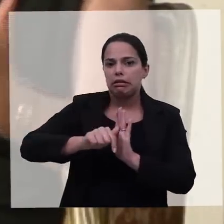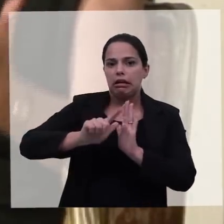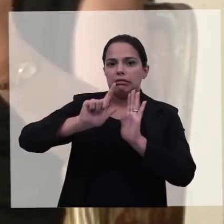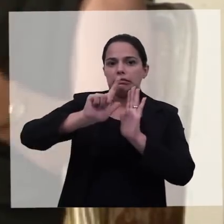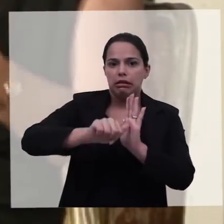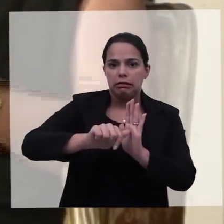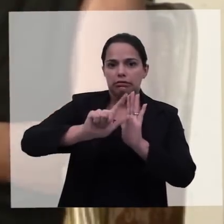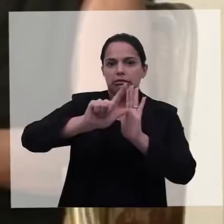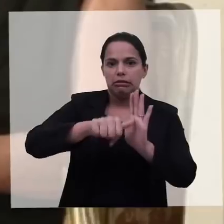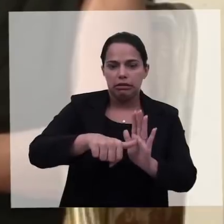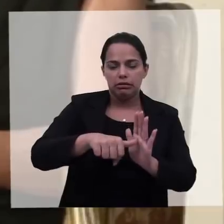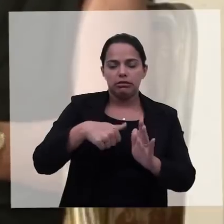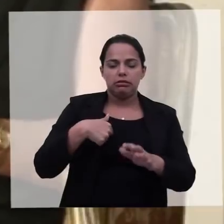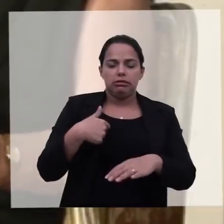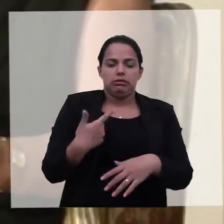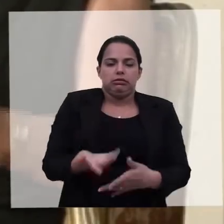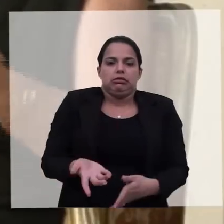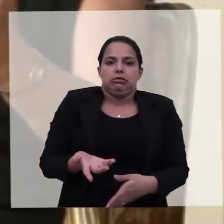me atrasando.